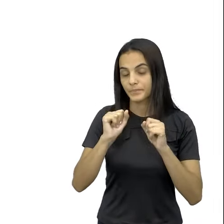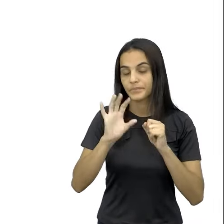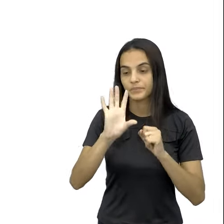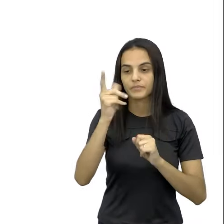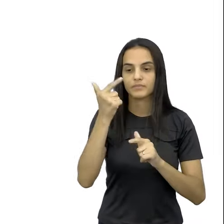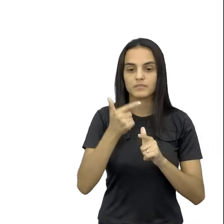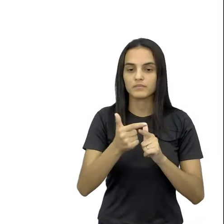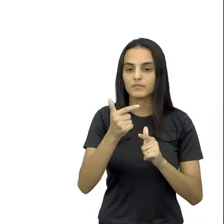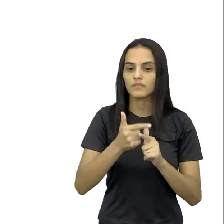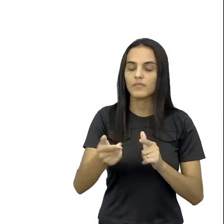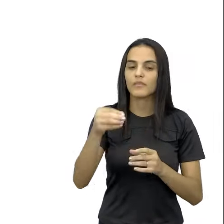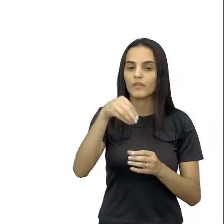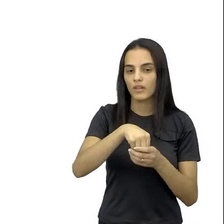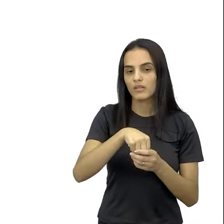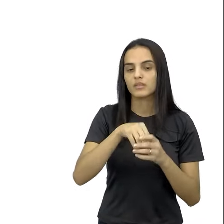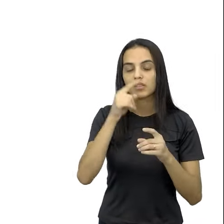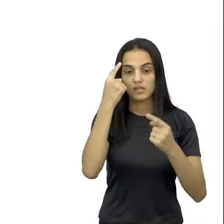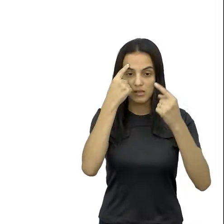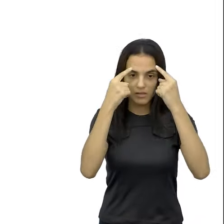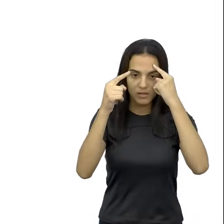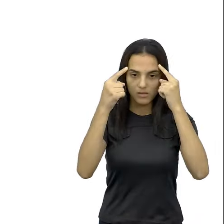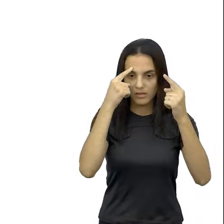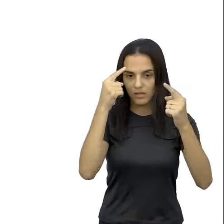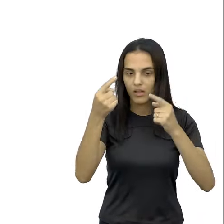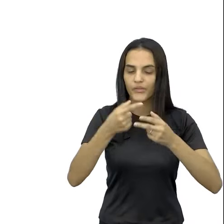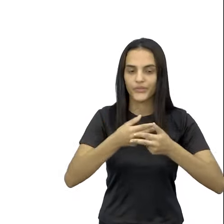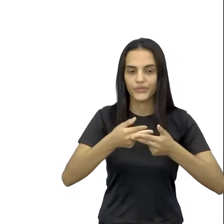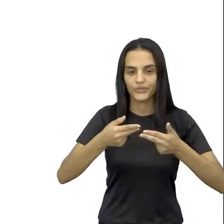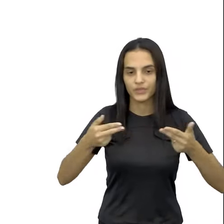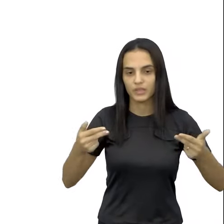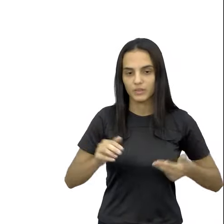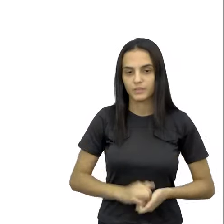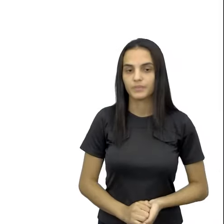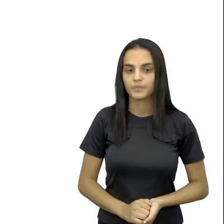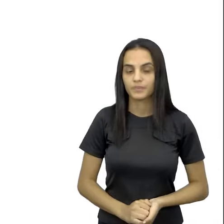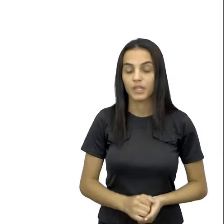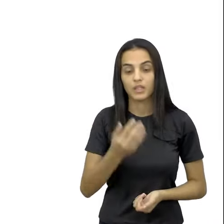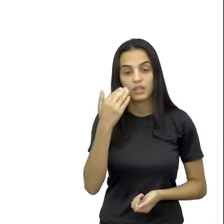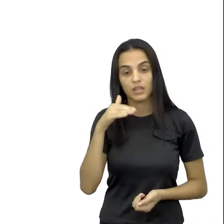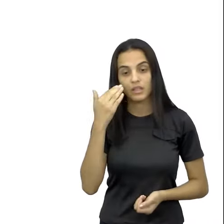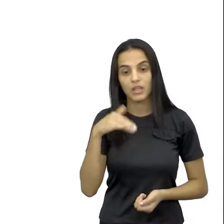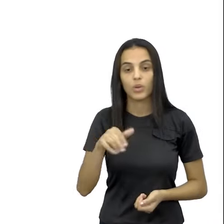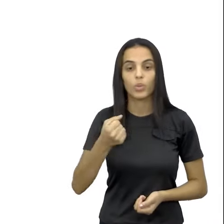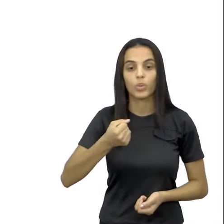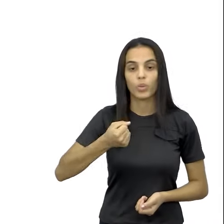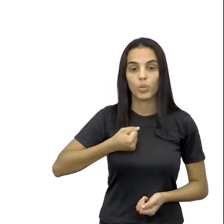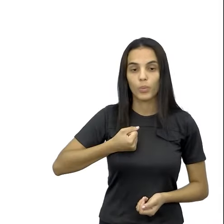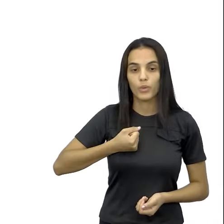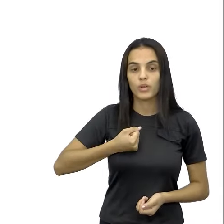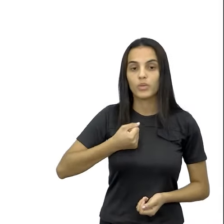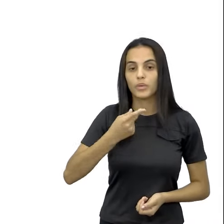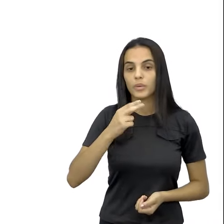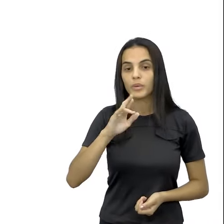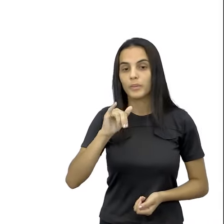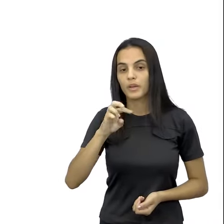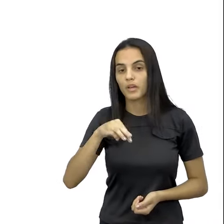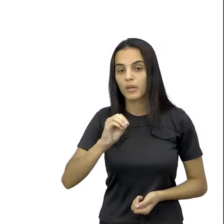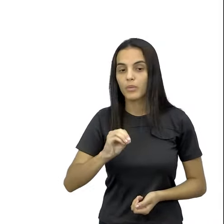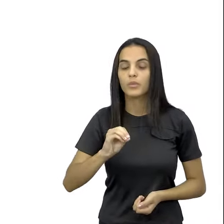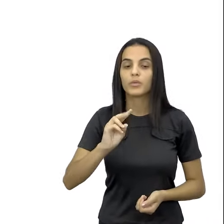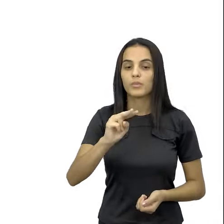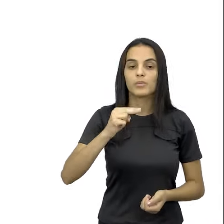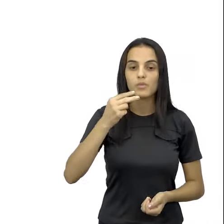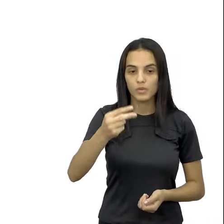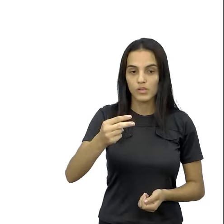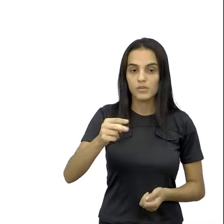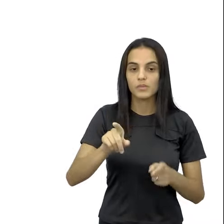problemas que envolvam as ideias de múltiplo e de divisor, reconhecendo os números primos, múltiplos e